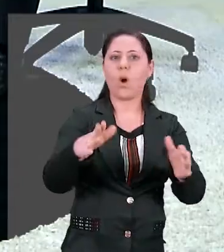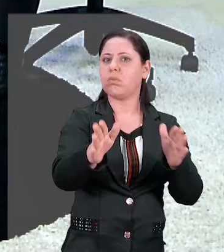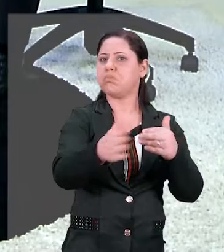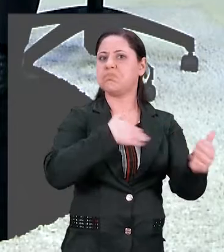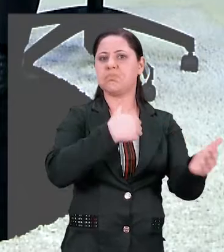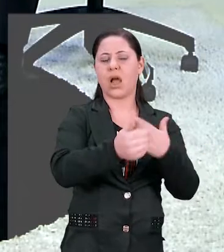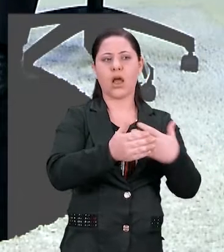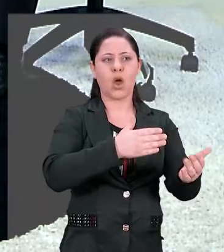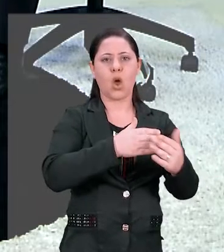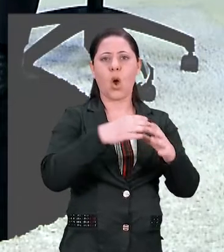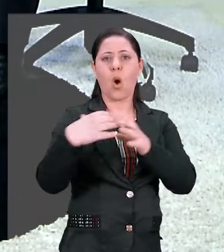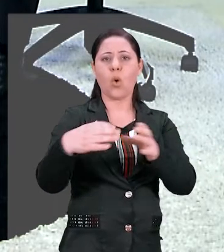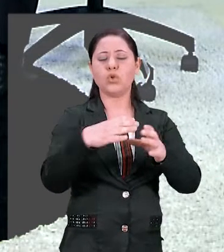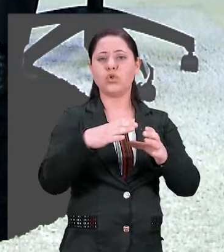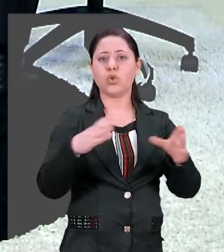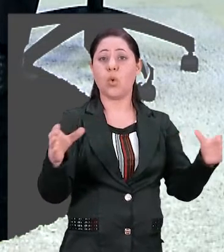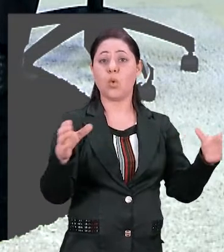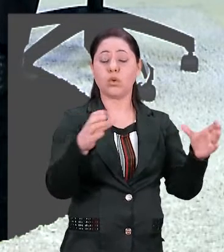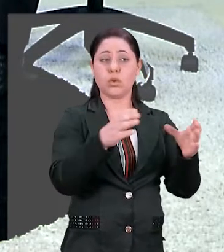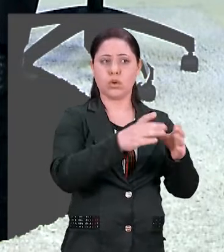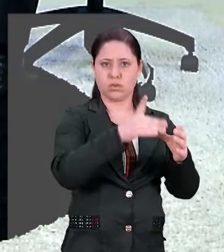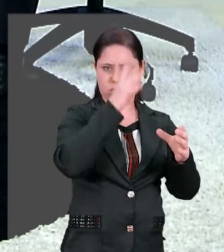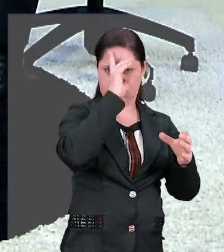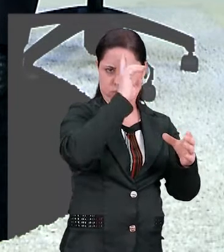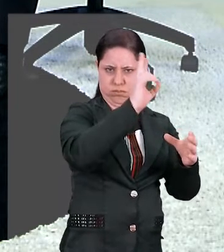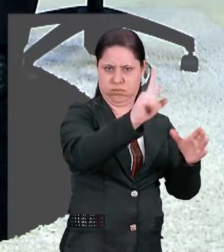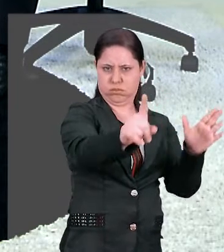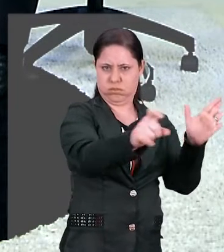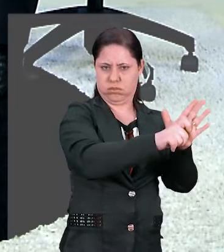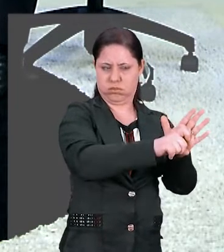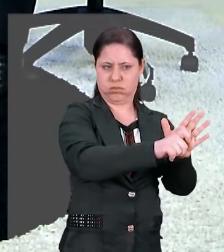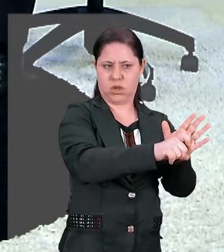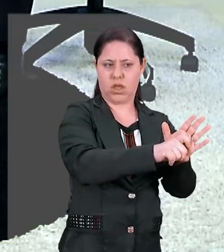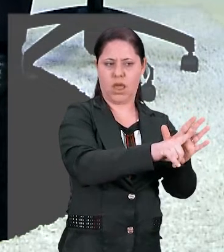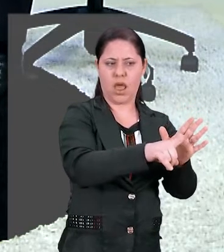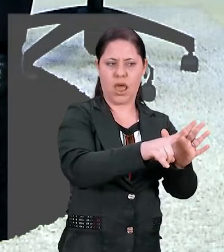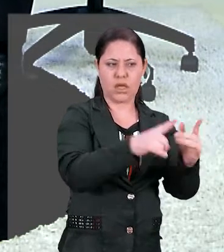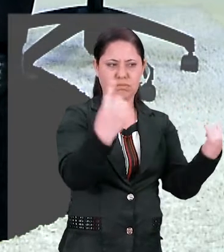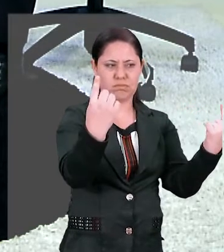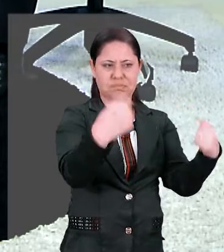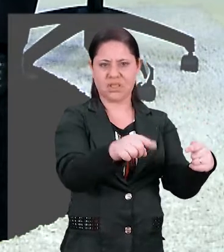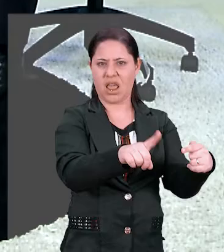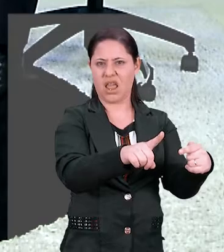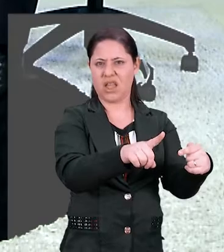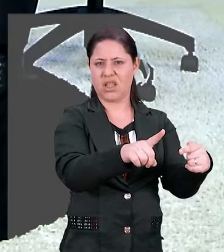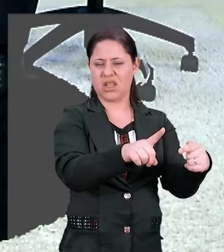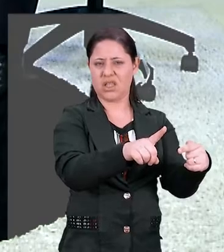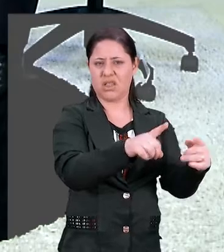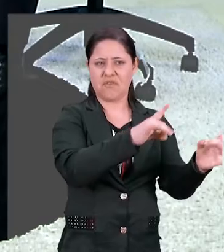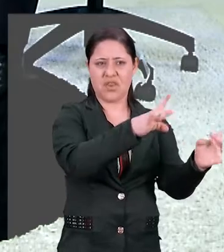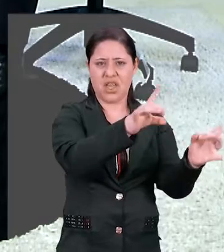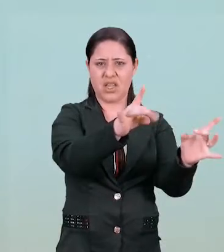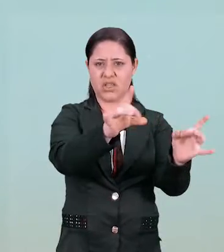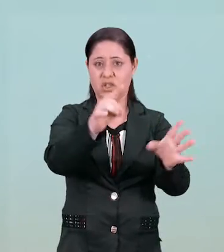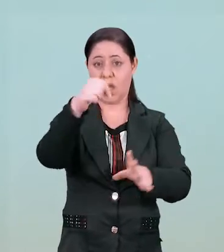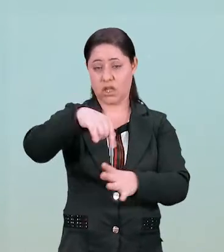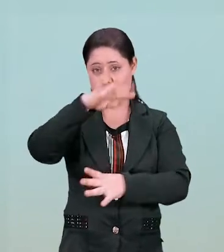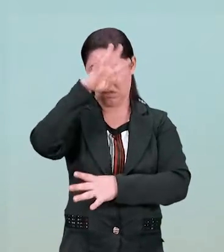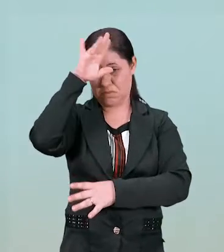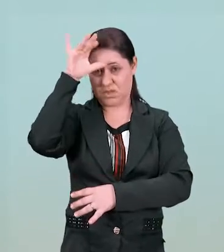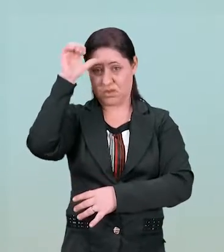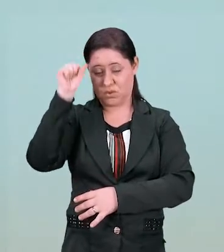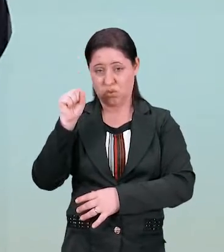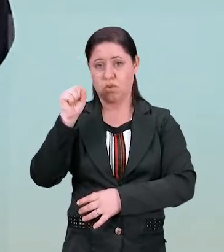distribuição. Portanto, enfrentar essas facções no tráfico de drogas no Mato Grosso do Sul